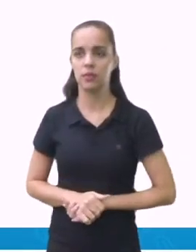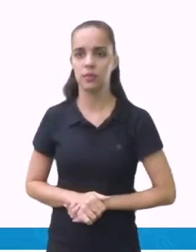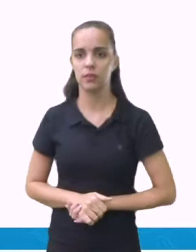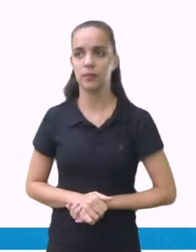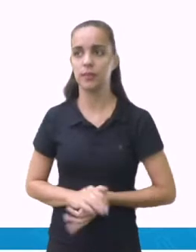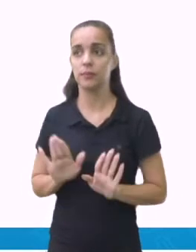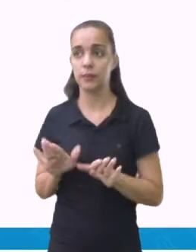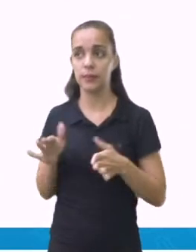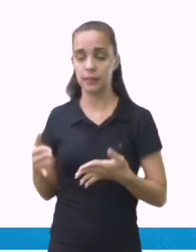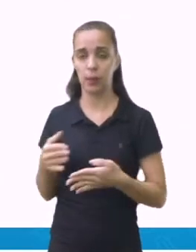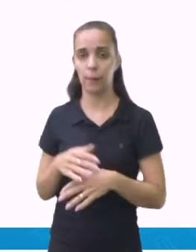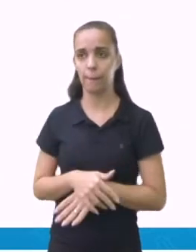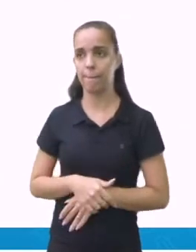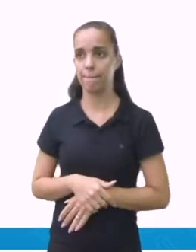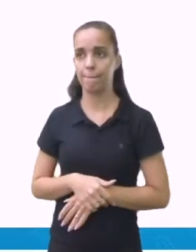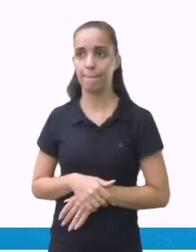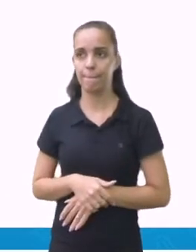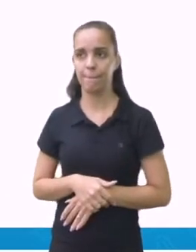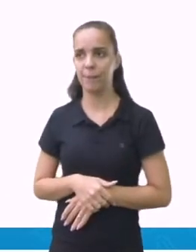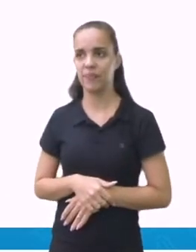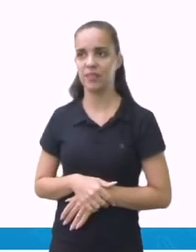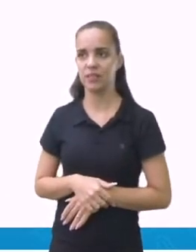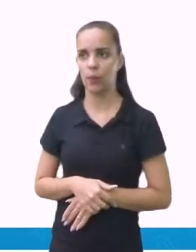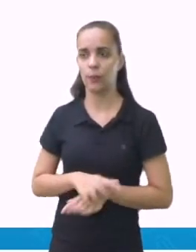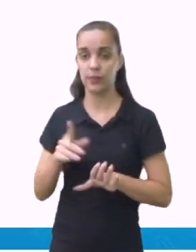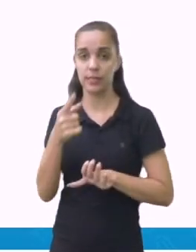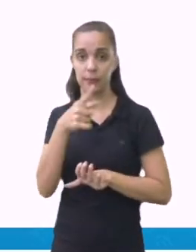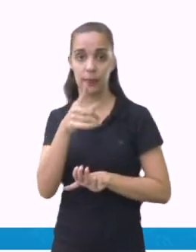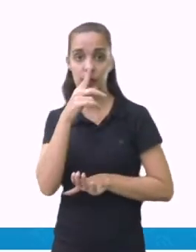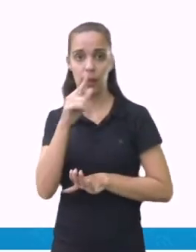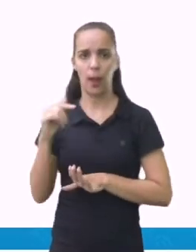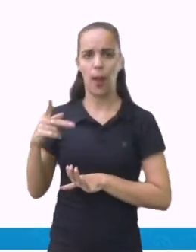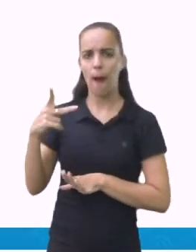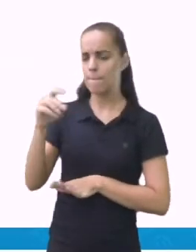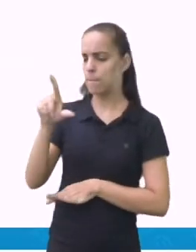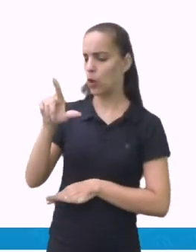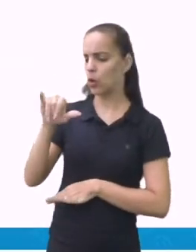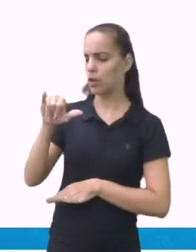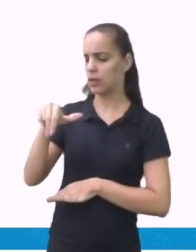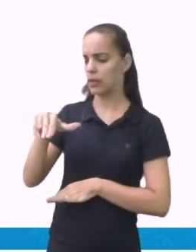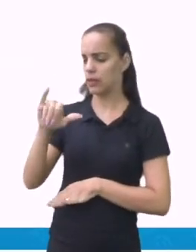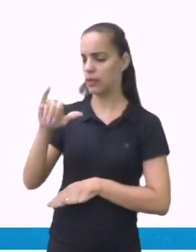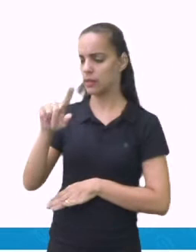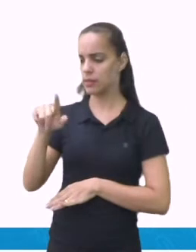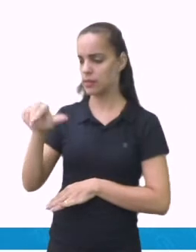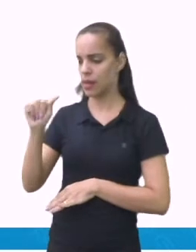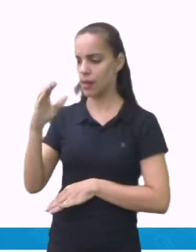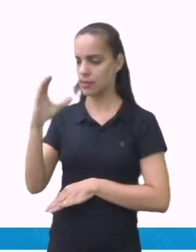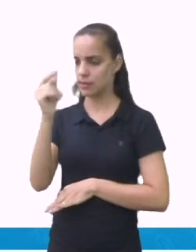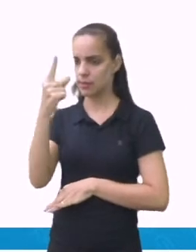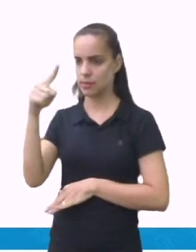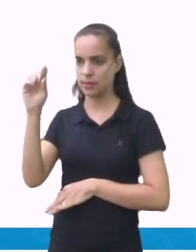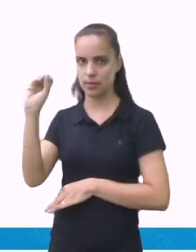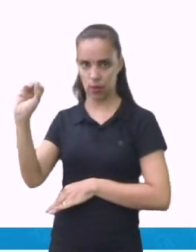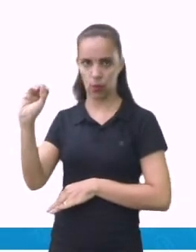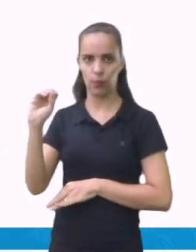É feito através da polinização. Então, temos aí dois tipos de